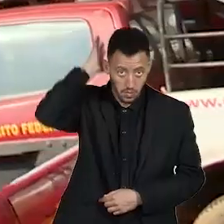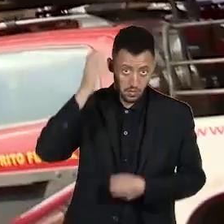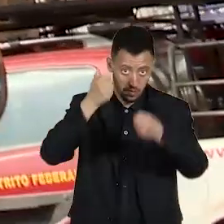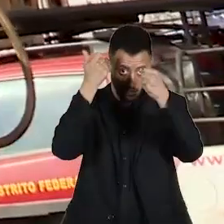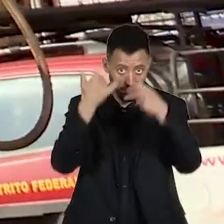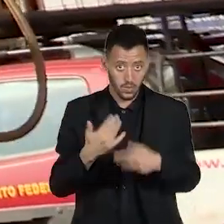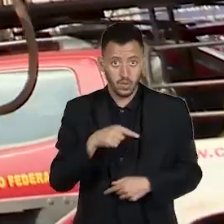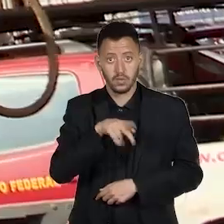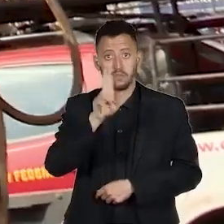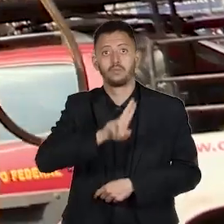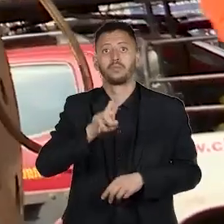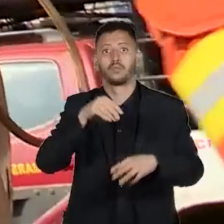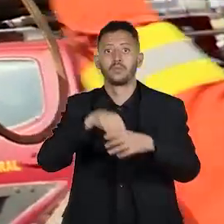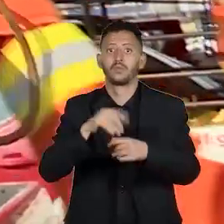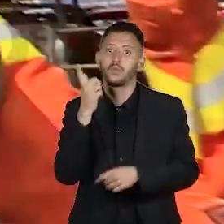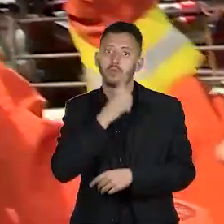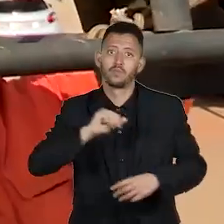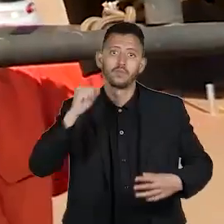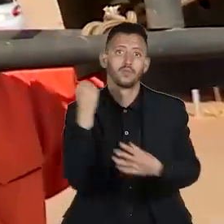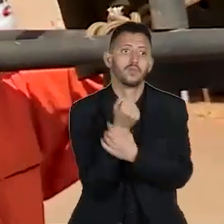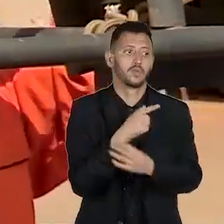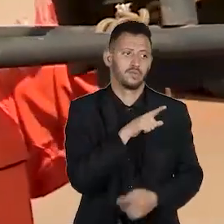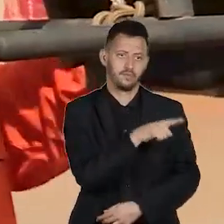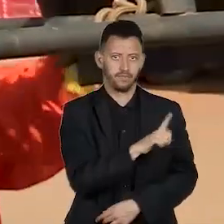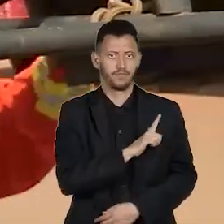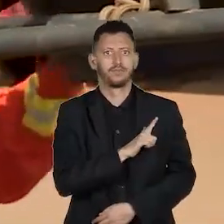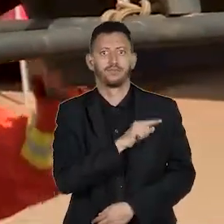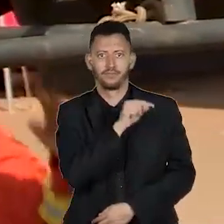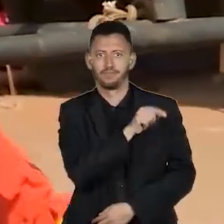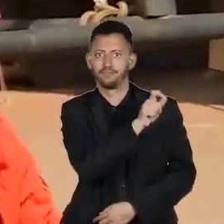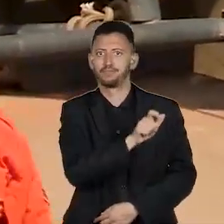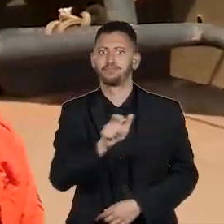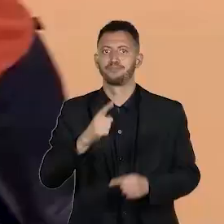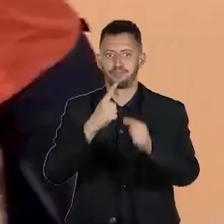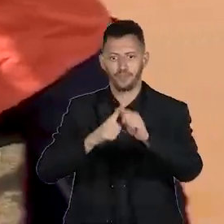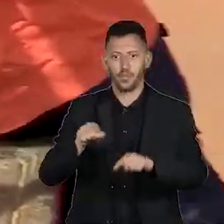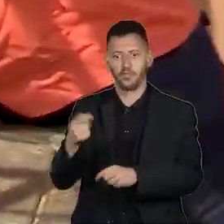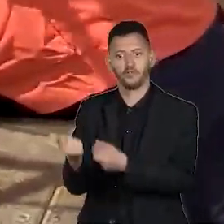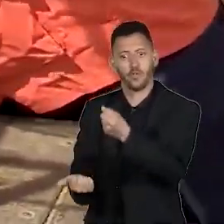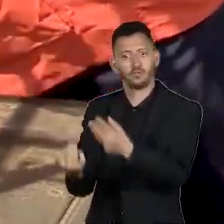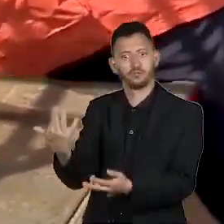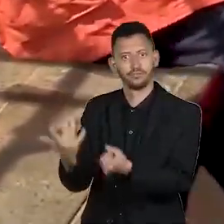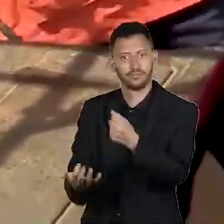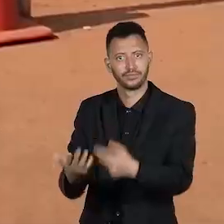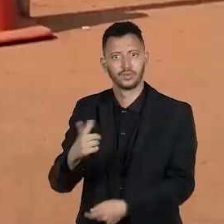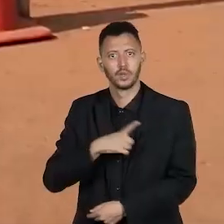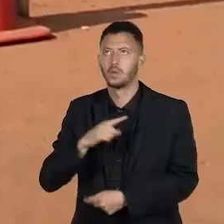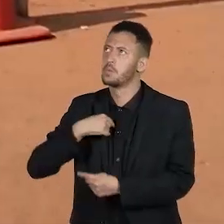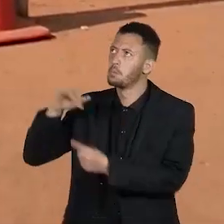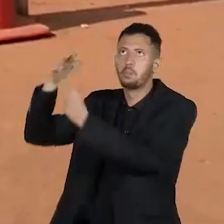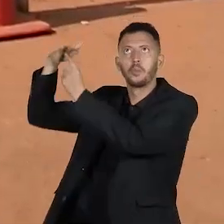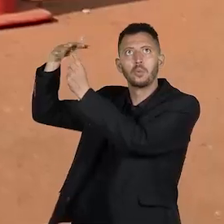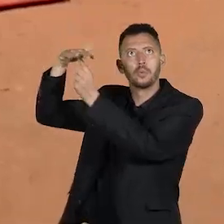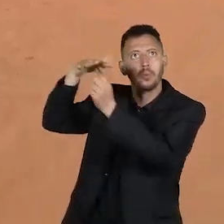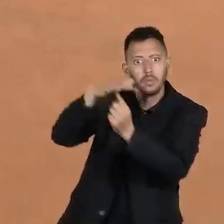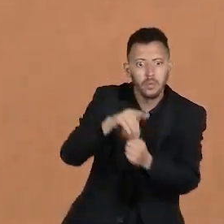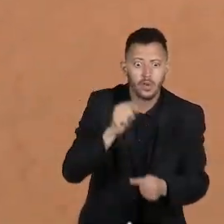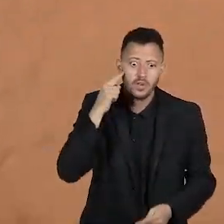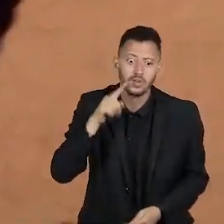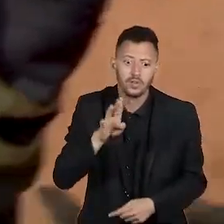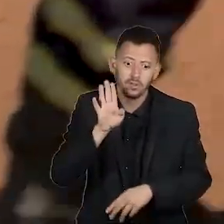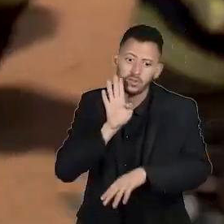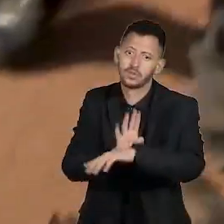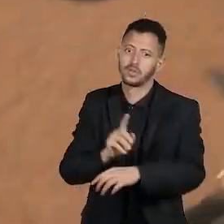Militar explica tudo o que é utilizado para garantir a segurança deles no combate. A gente tem aqui o drone que